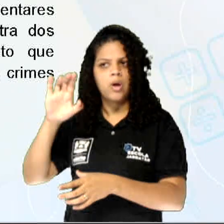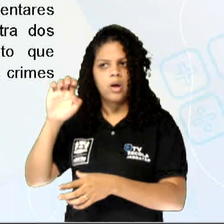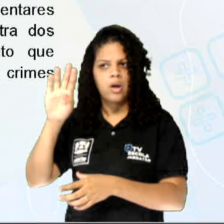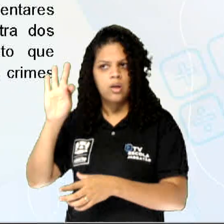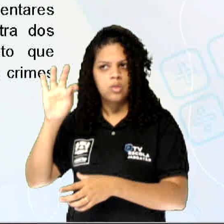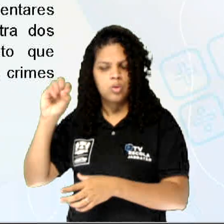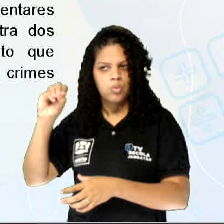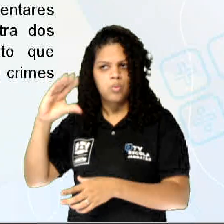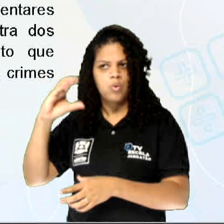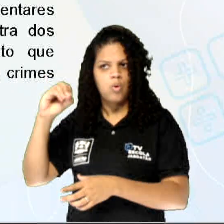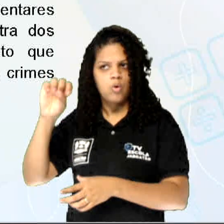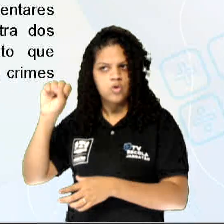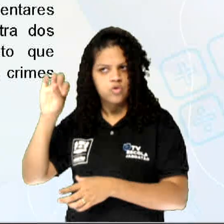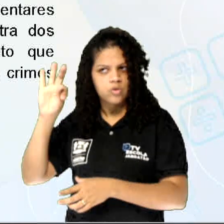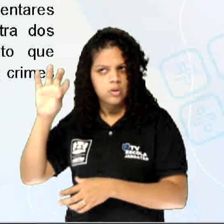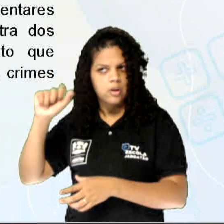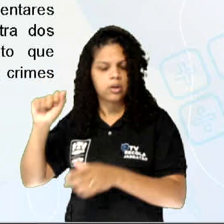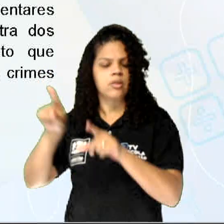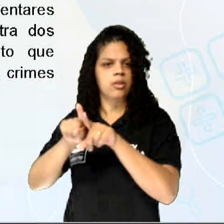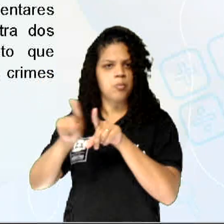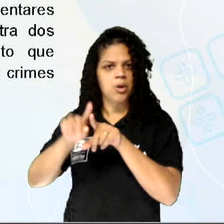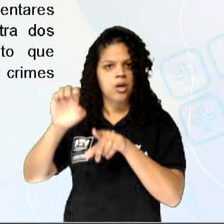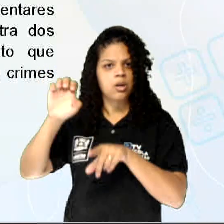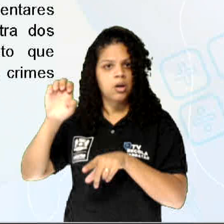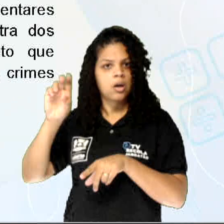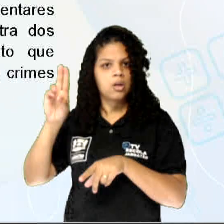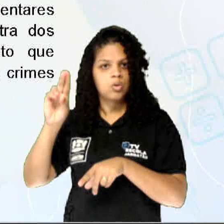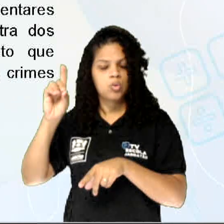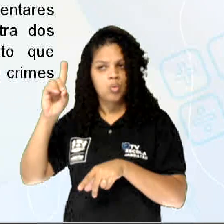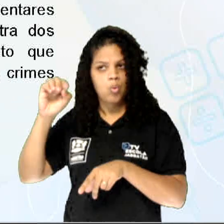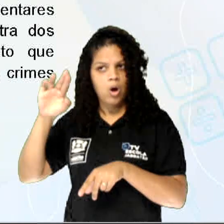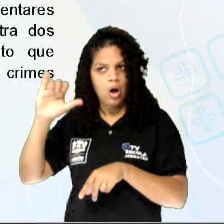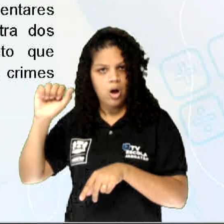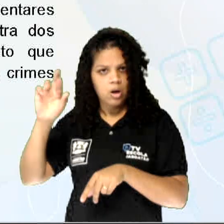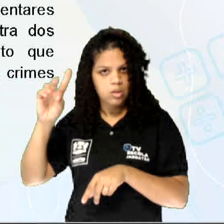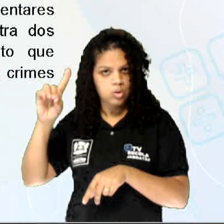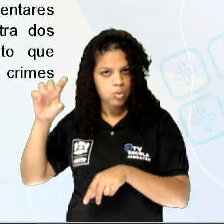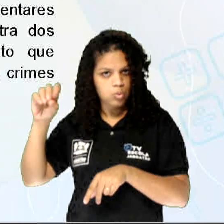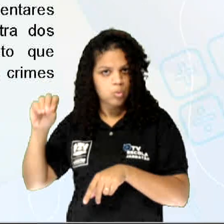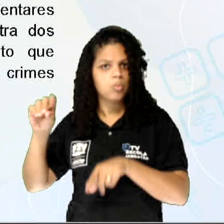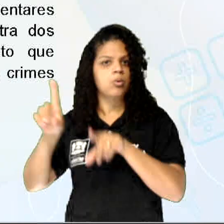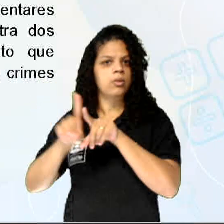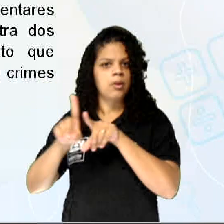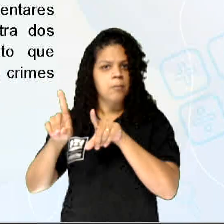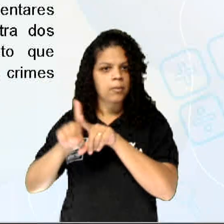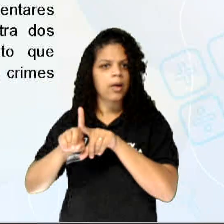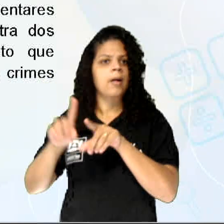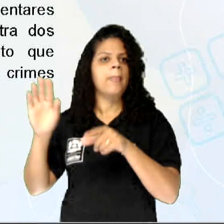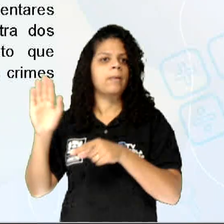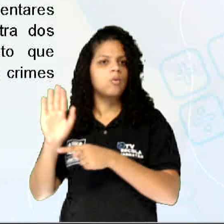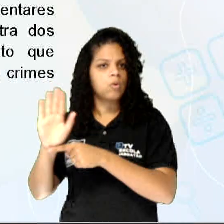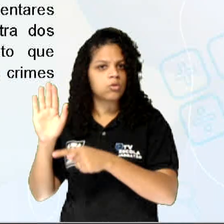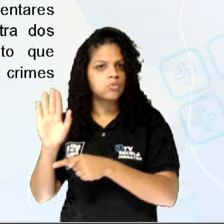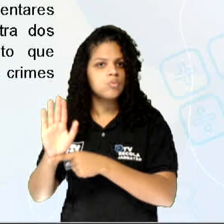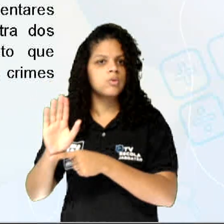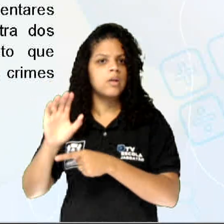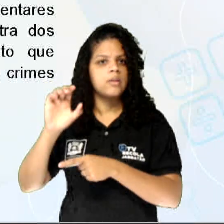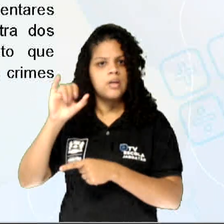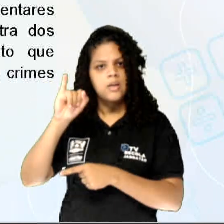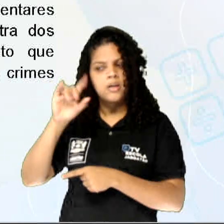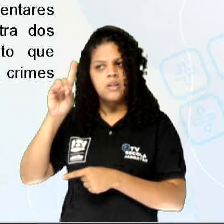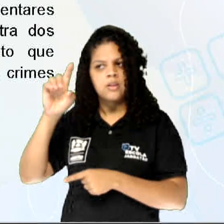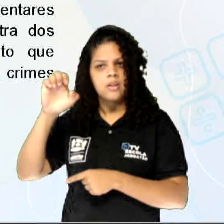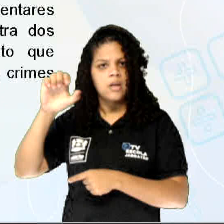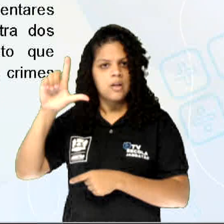Suplicy, com participação da ministra dos Direitos Humanos, Idely Salvati, estuda apresentar um projeto que